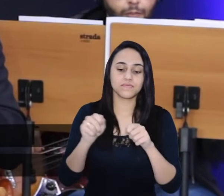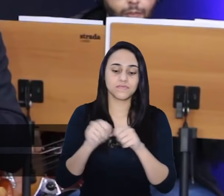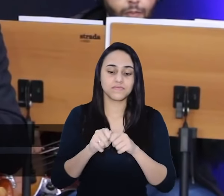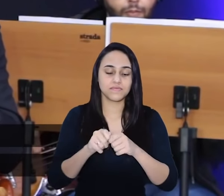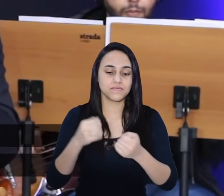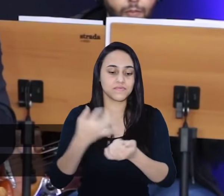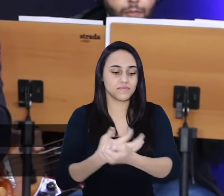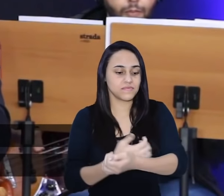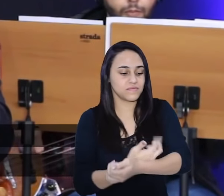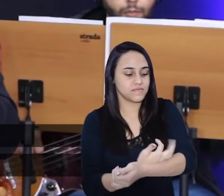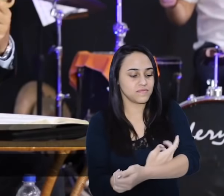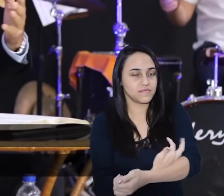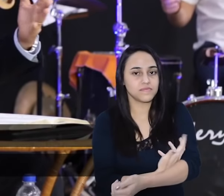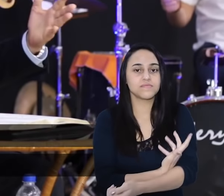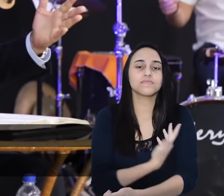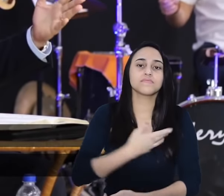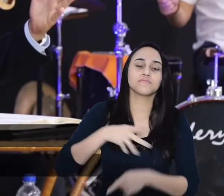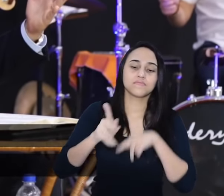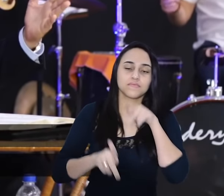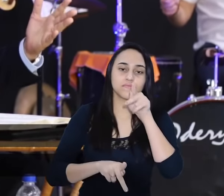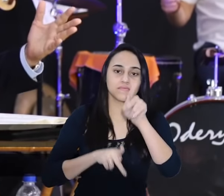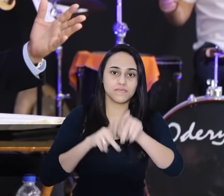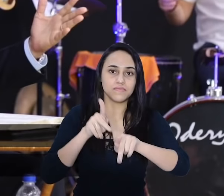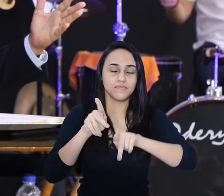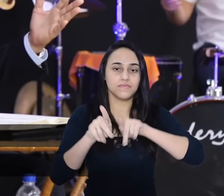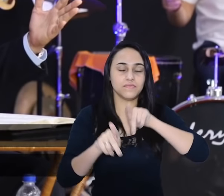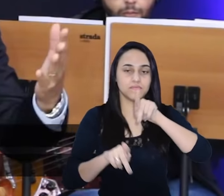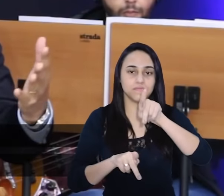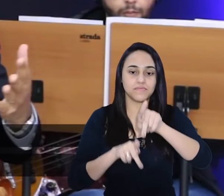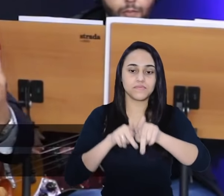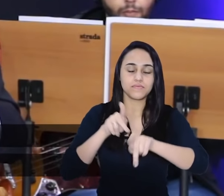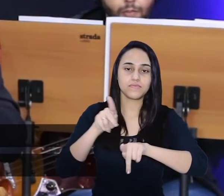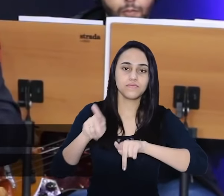faz a chama arder neste povo,